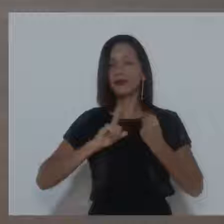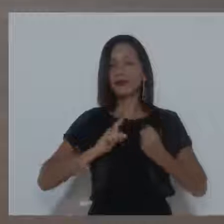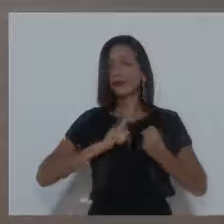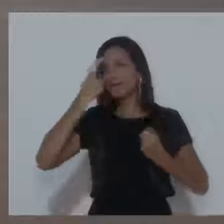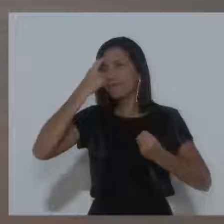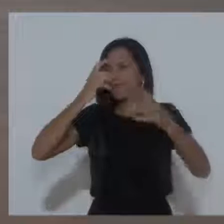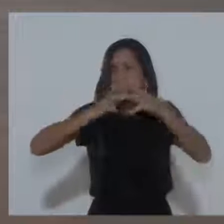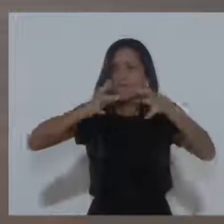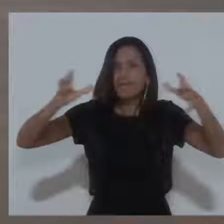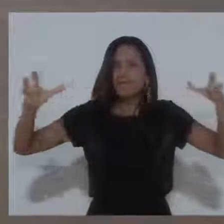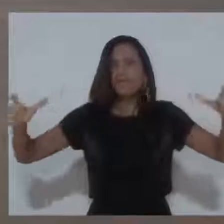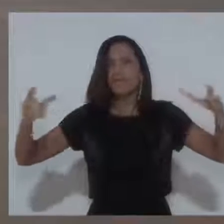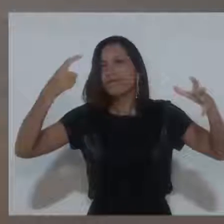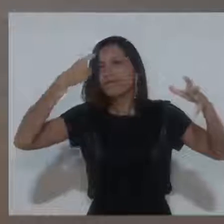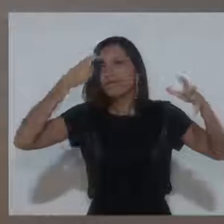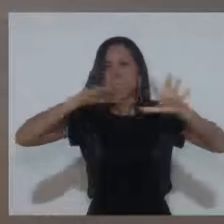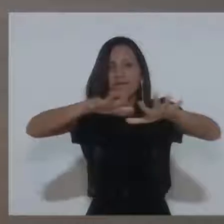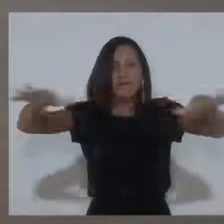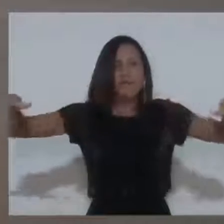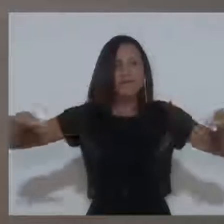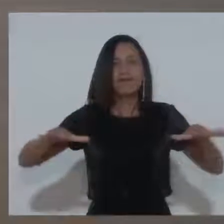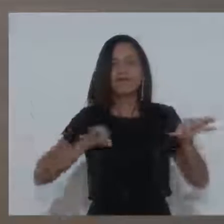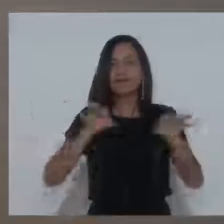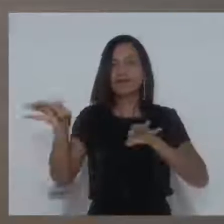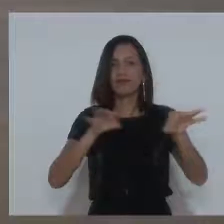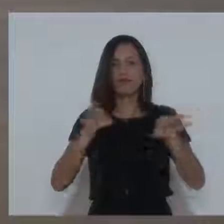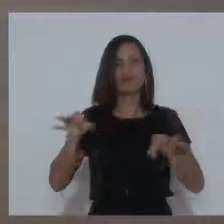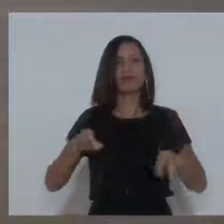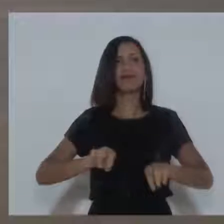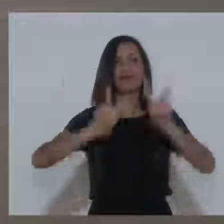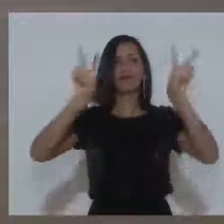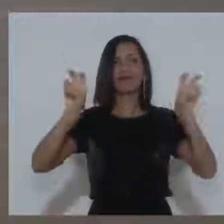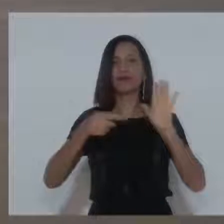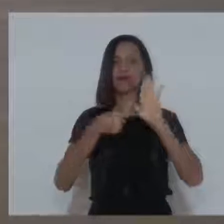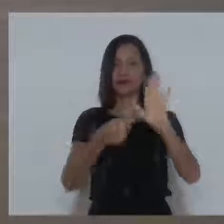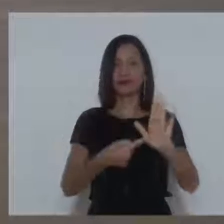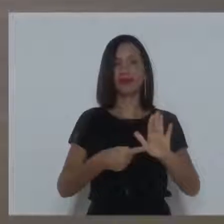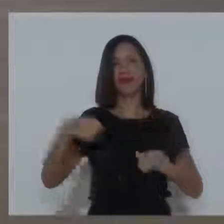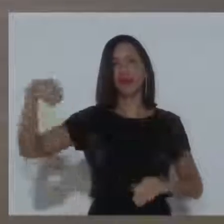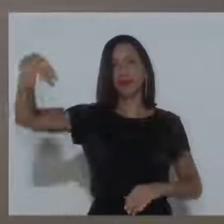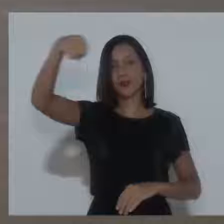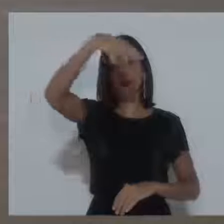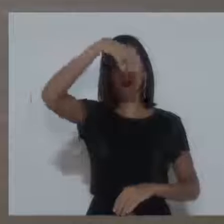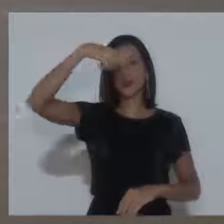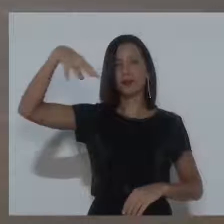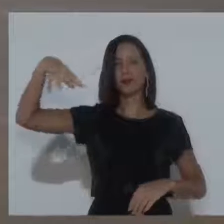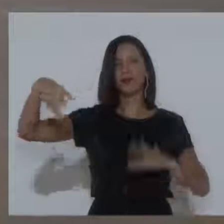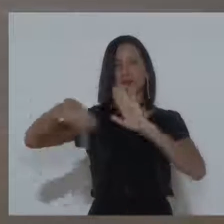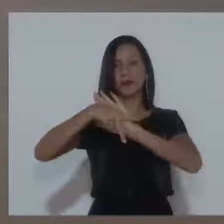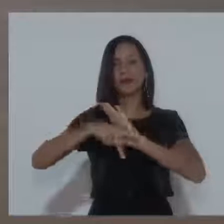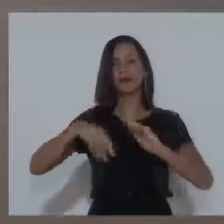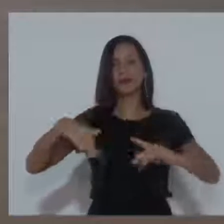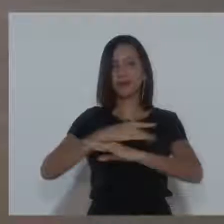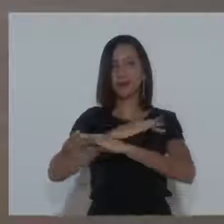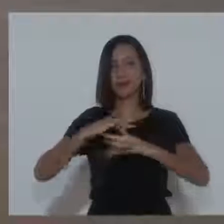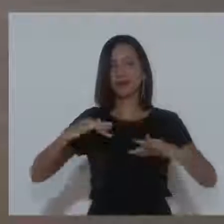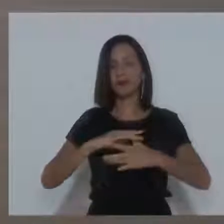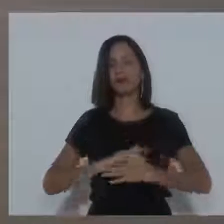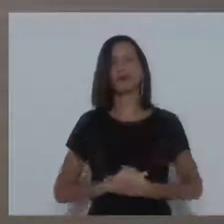um pouquinho maior em referência a essa iluminação pública. Outro tema, acho que importante, que